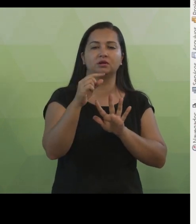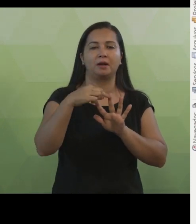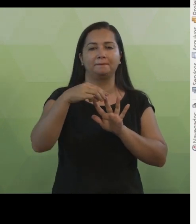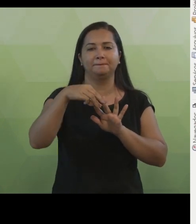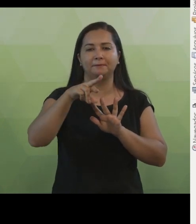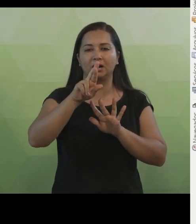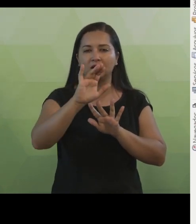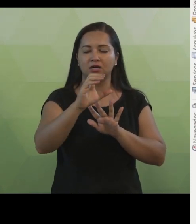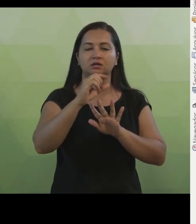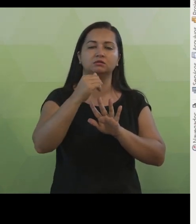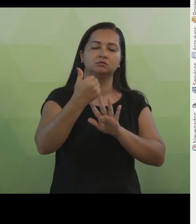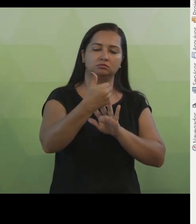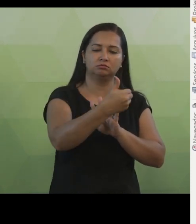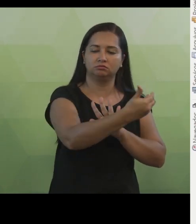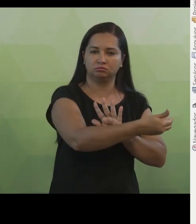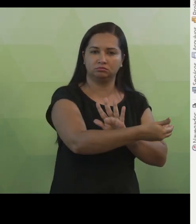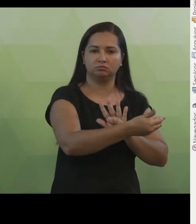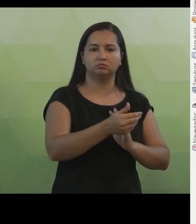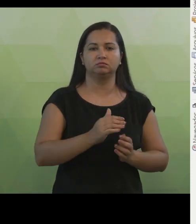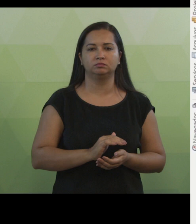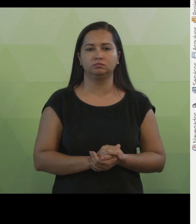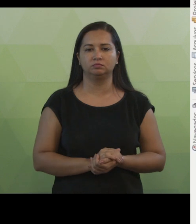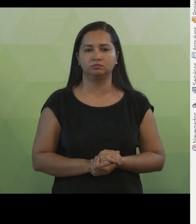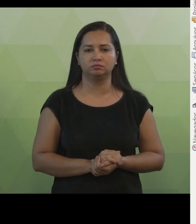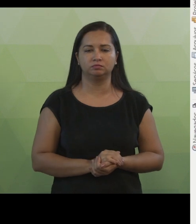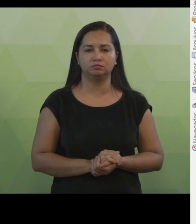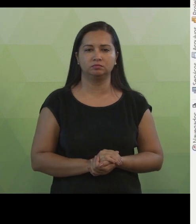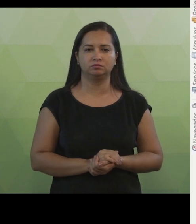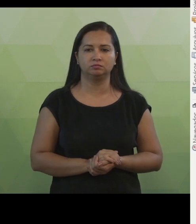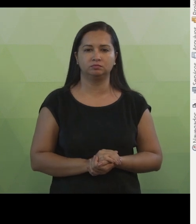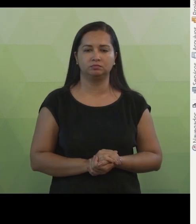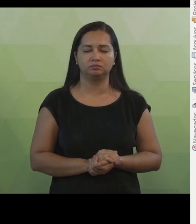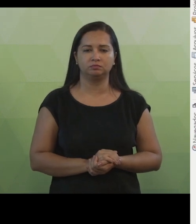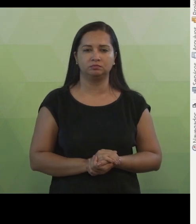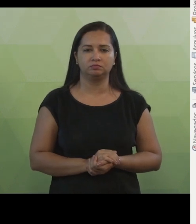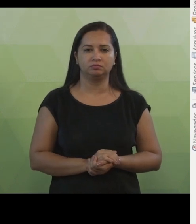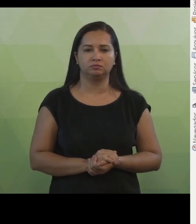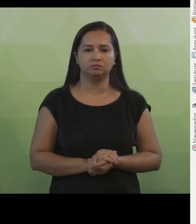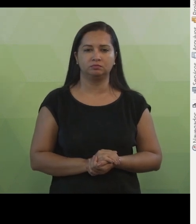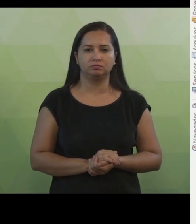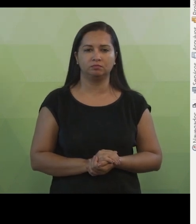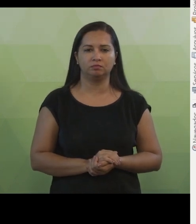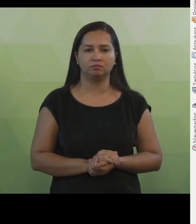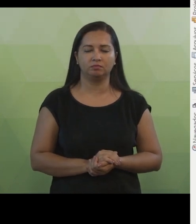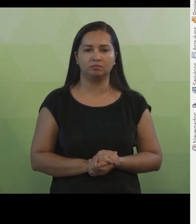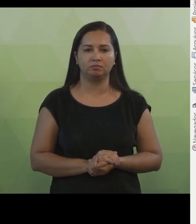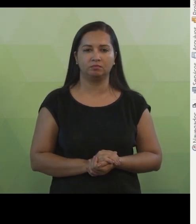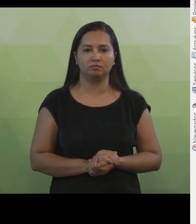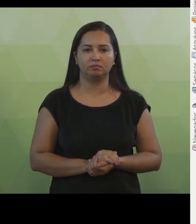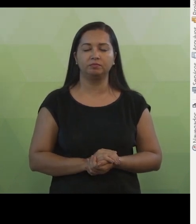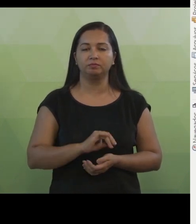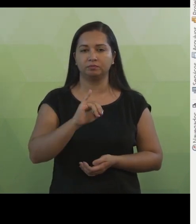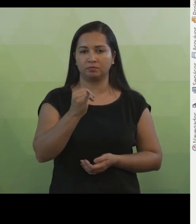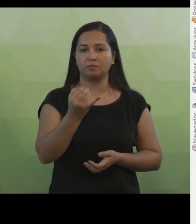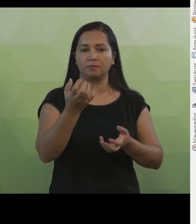que eu vou já declarar essa variável meses e